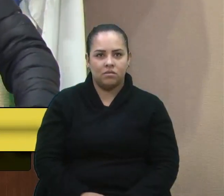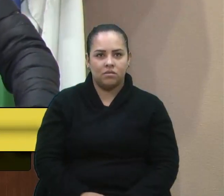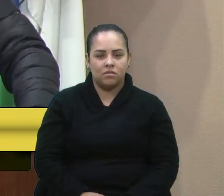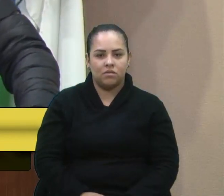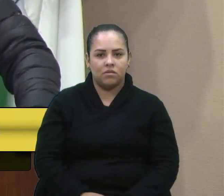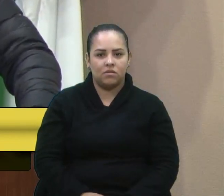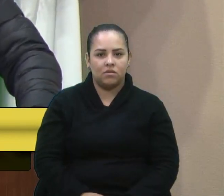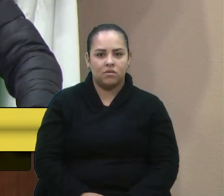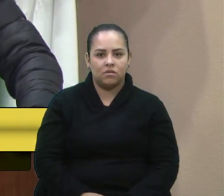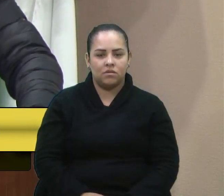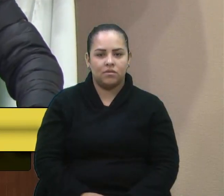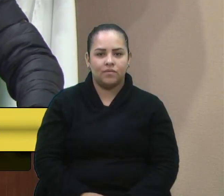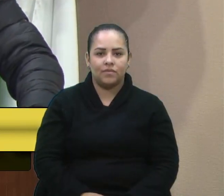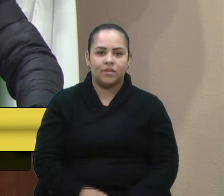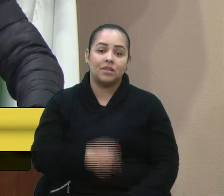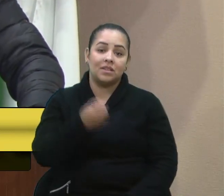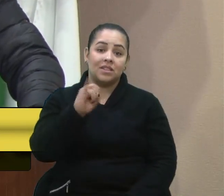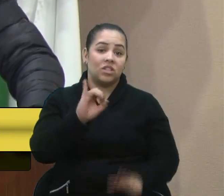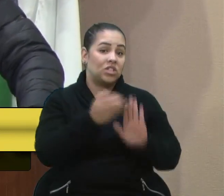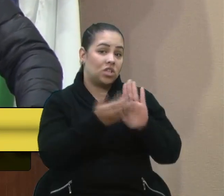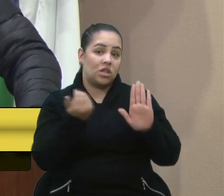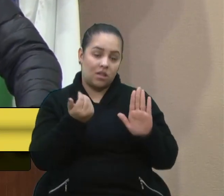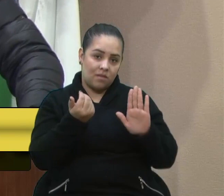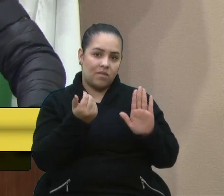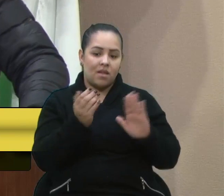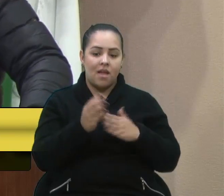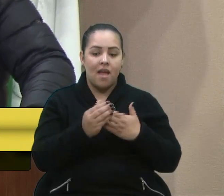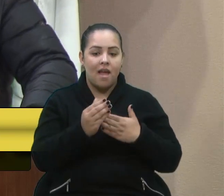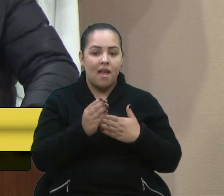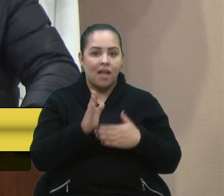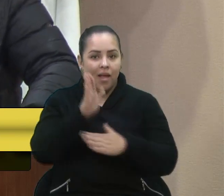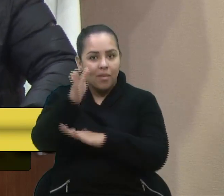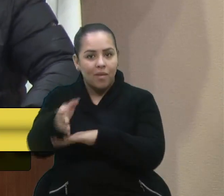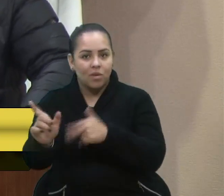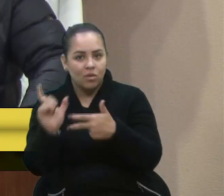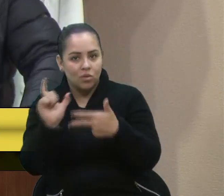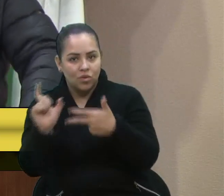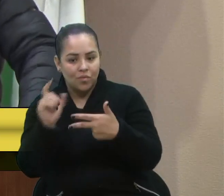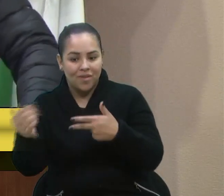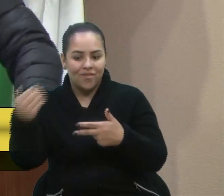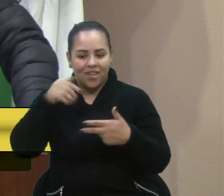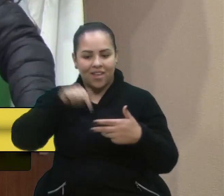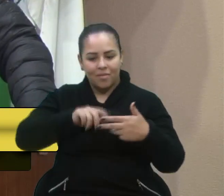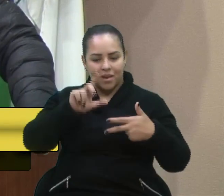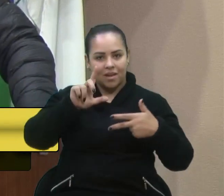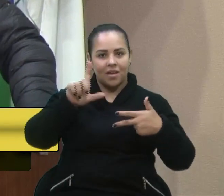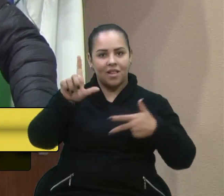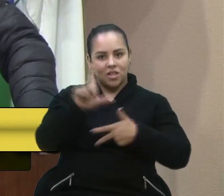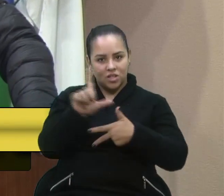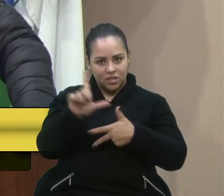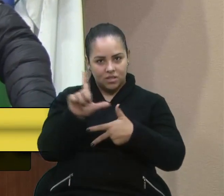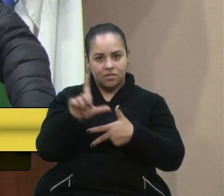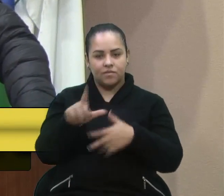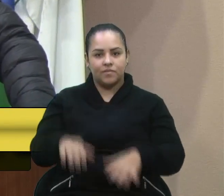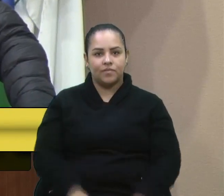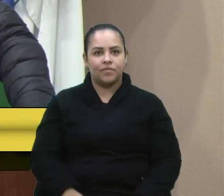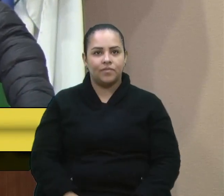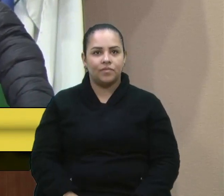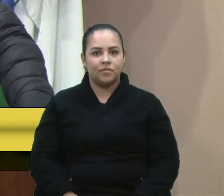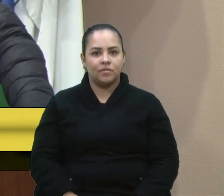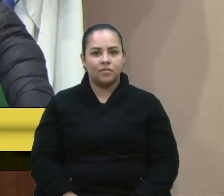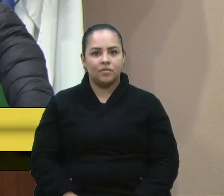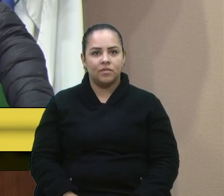opor a retirar ele e encaminhar ao Executivo para que ele venha para a Câmara de Vereadores. Vereadora Gladys, uma declaração de líder para continuar e ceder os